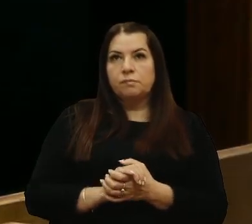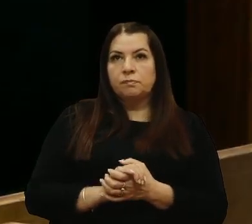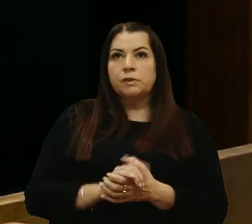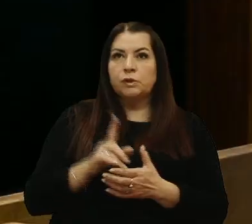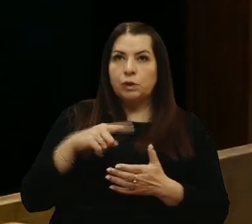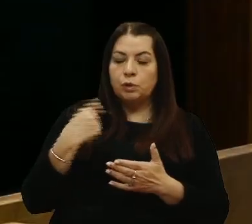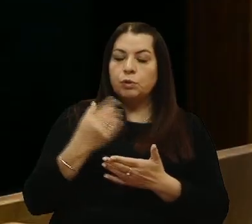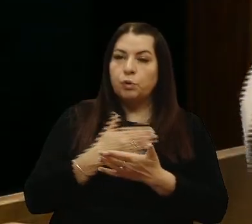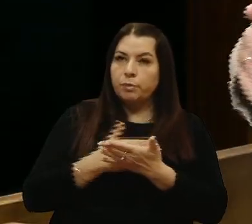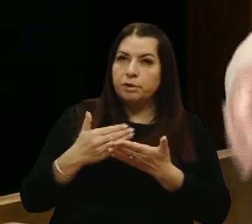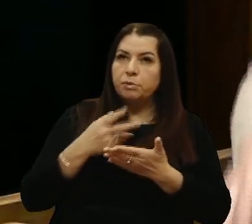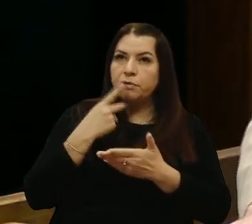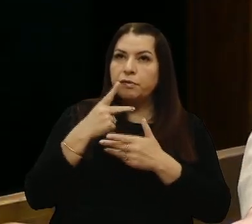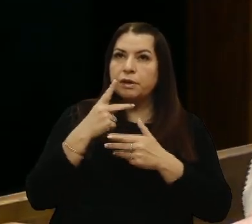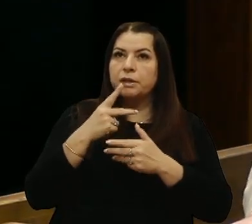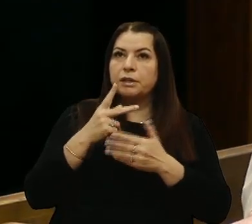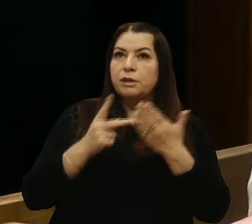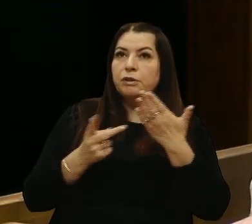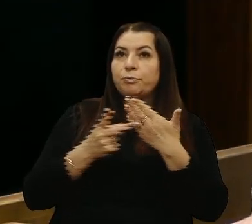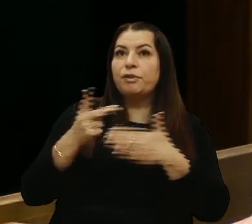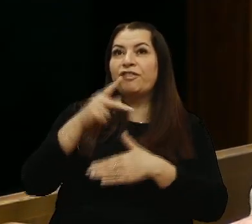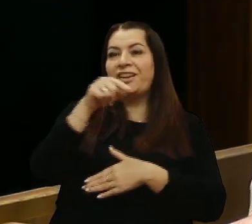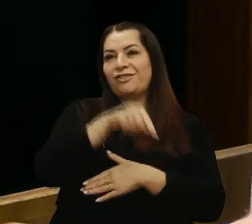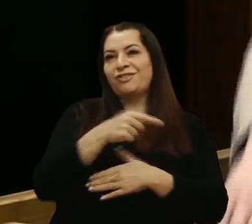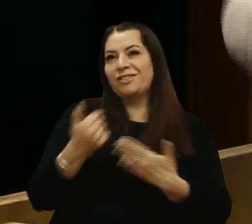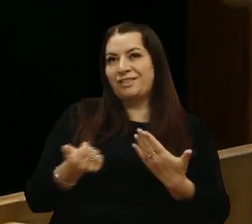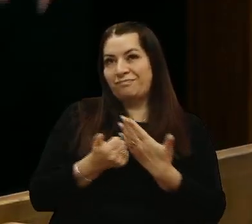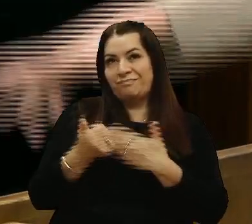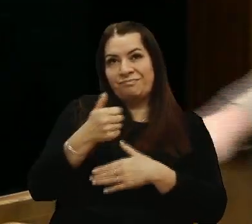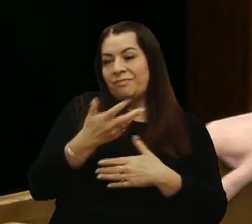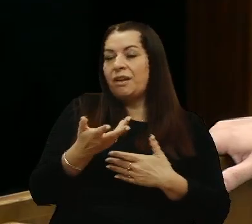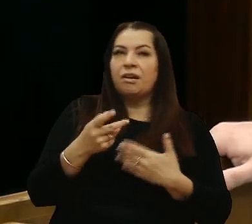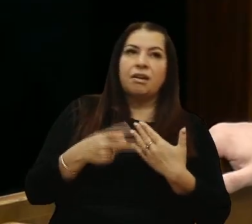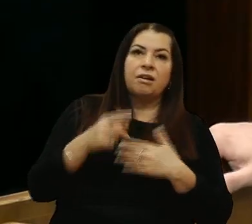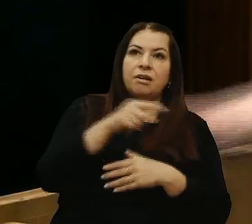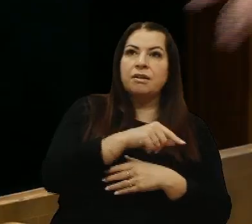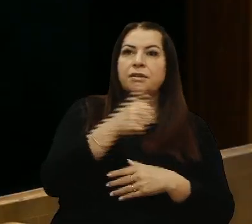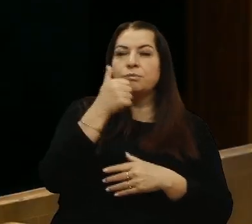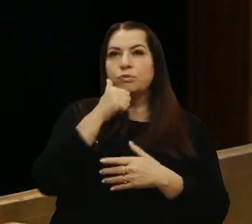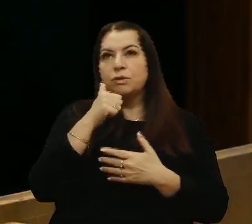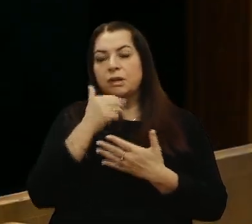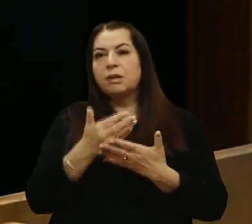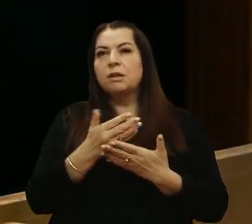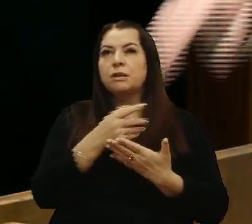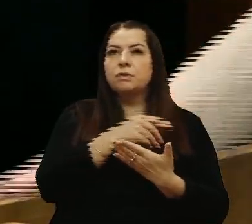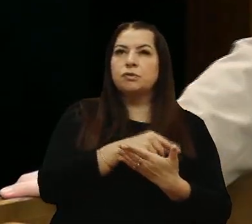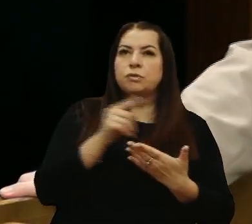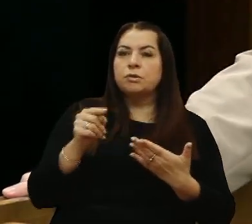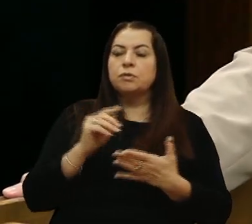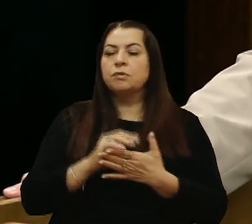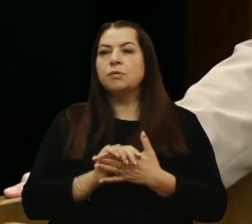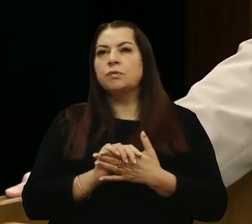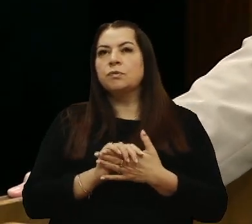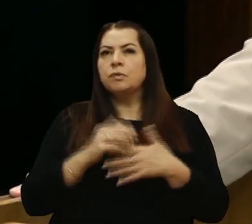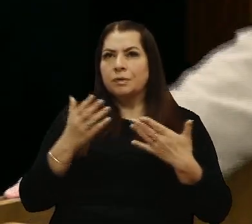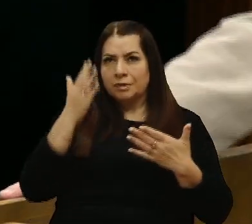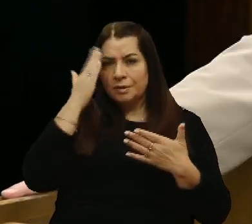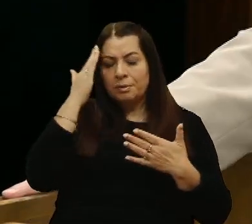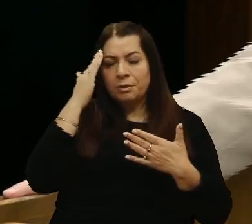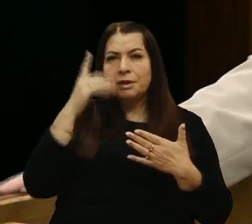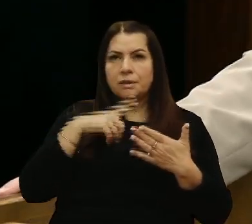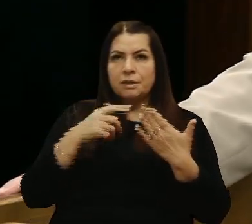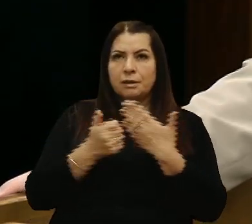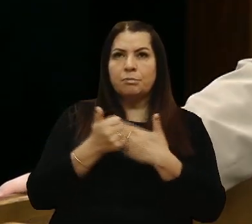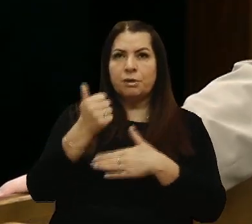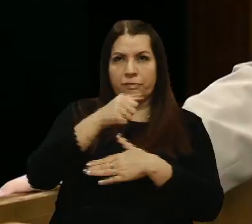nós começamos a tratar de privilégios, vereador Andrés. Aqui. Privilégio das mulheres, privilégio disso, privilégio daquilo. Sabe quem tem privilégio